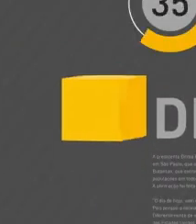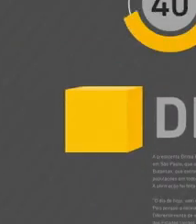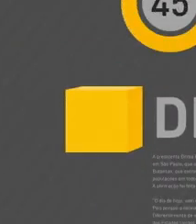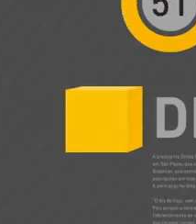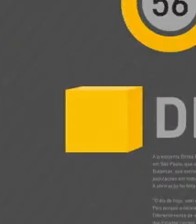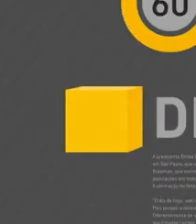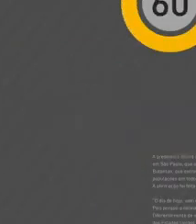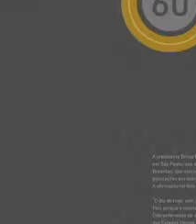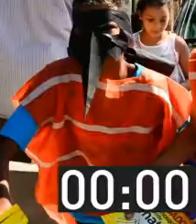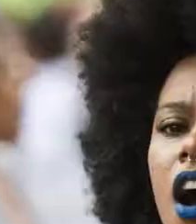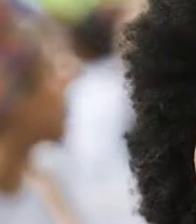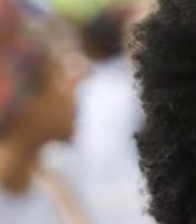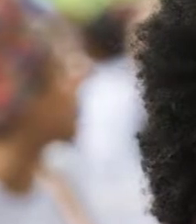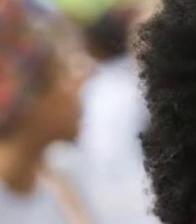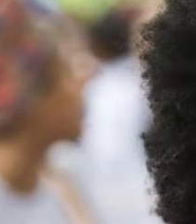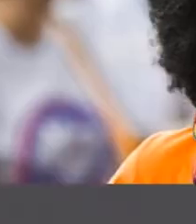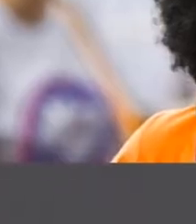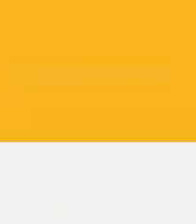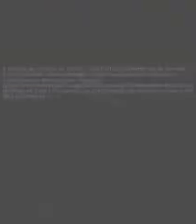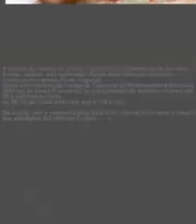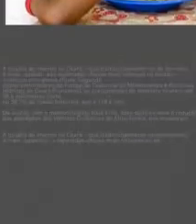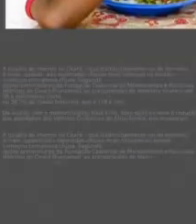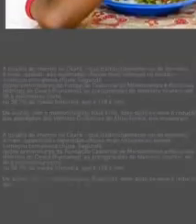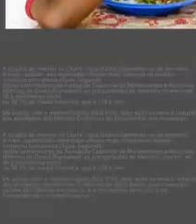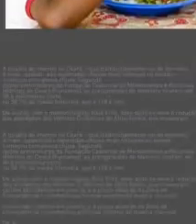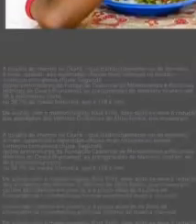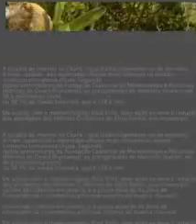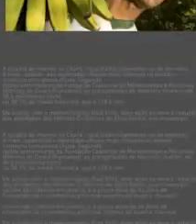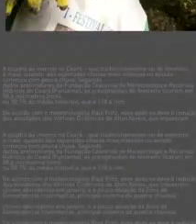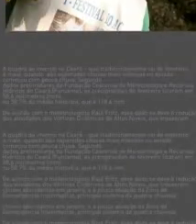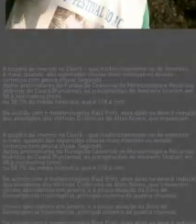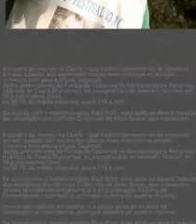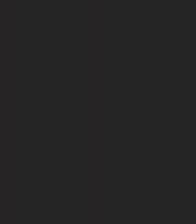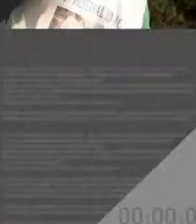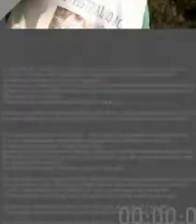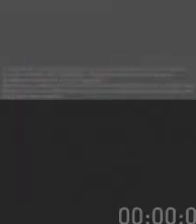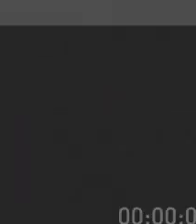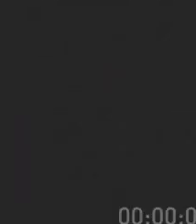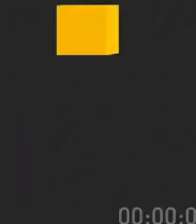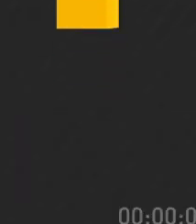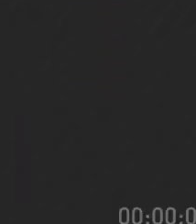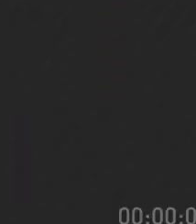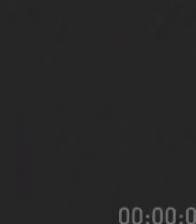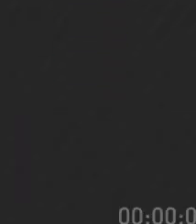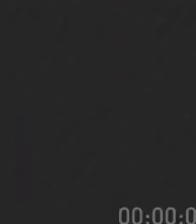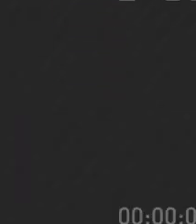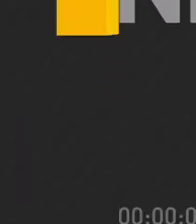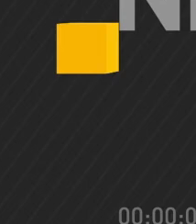Música